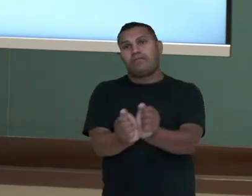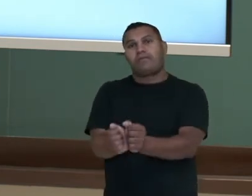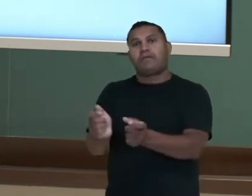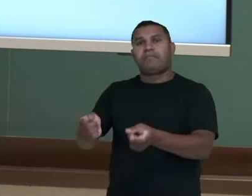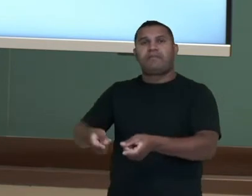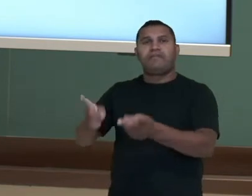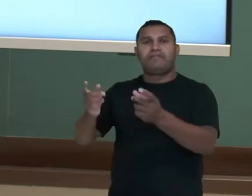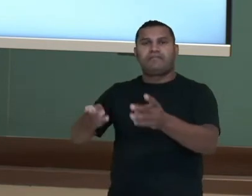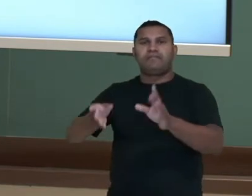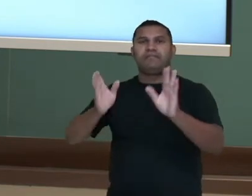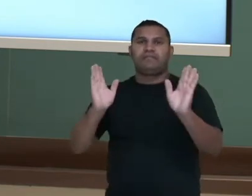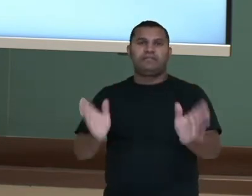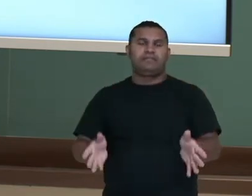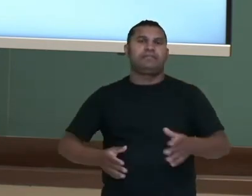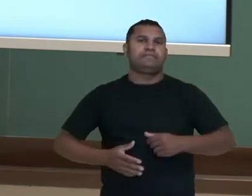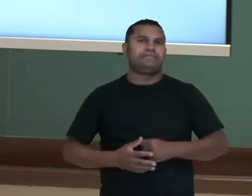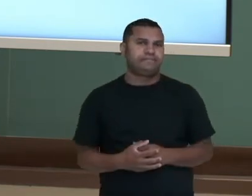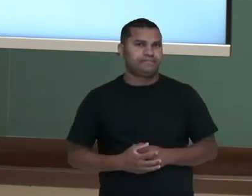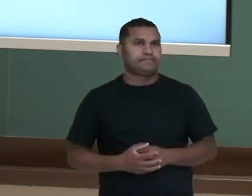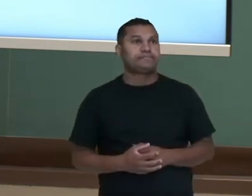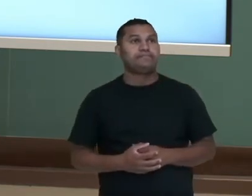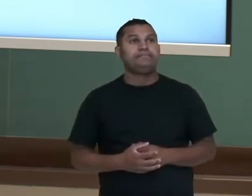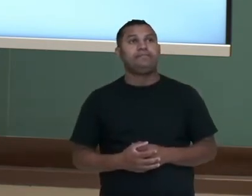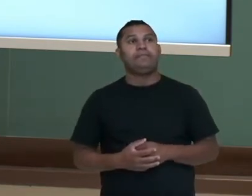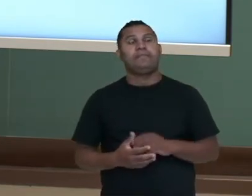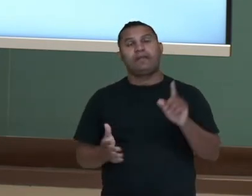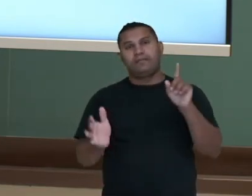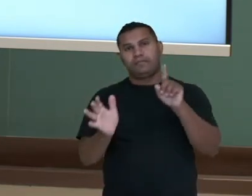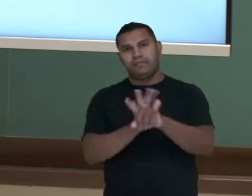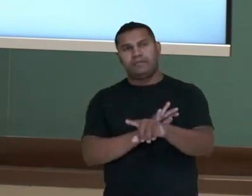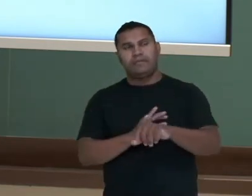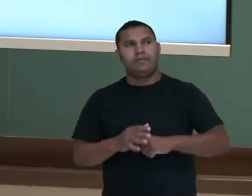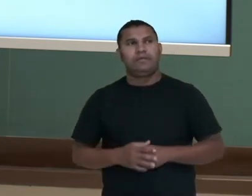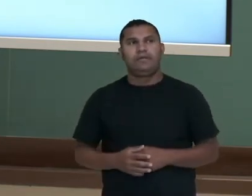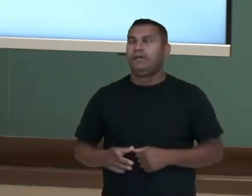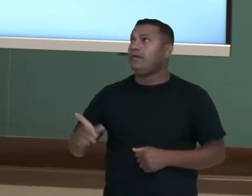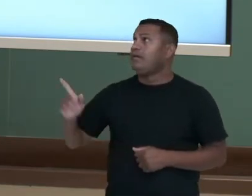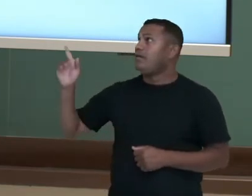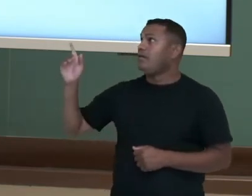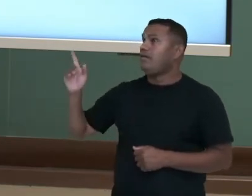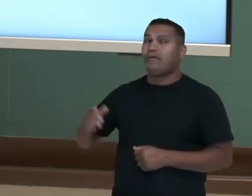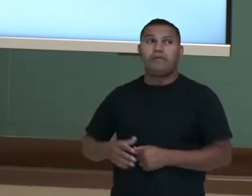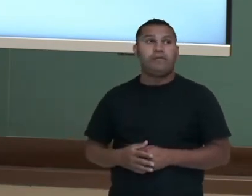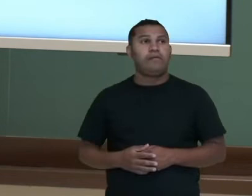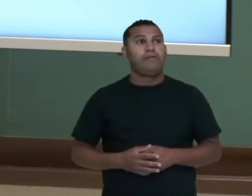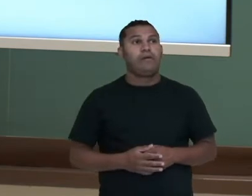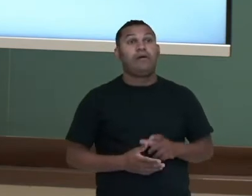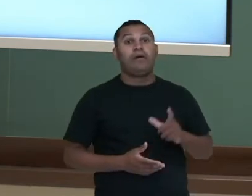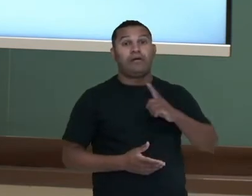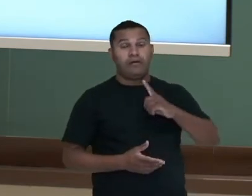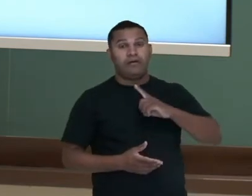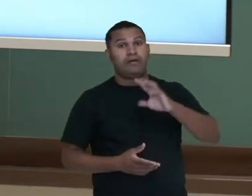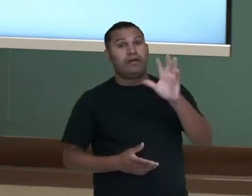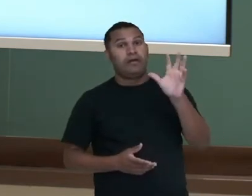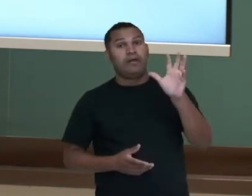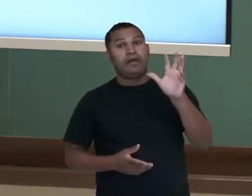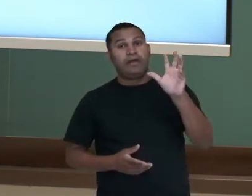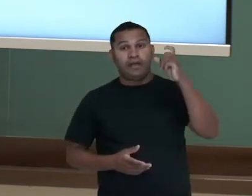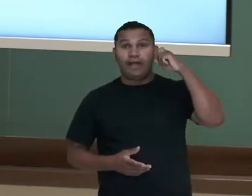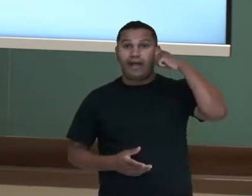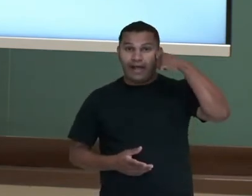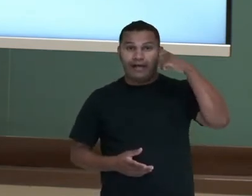uma atividade, olha só, né? Com base no mapa que nós temos aqui da partilha da África, não é? Dessa divisão